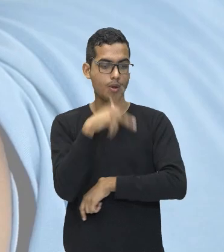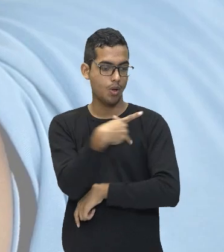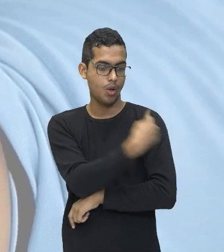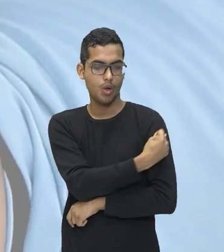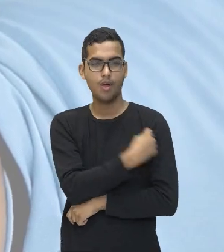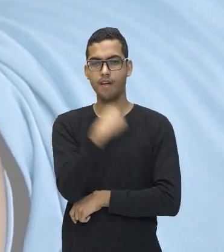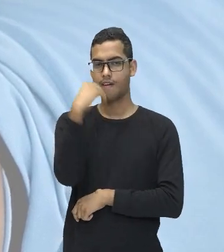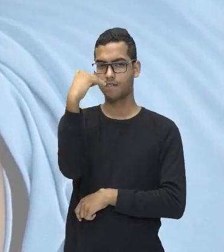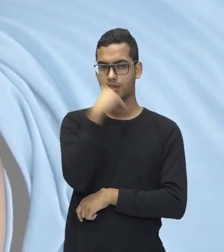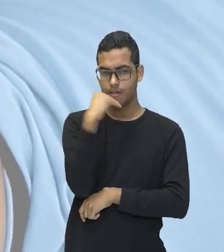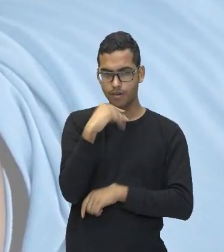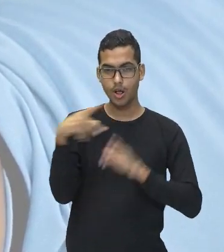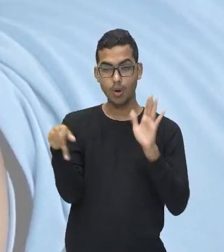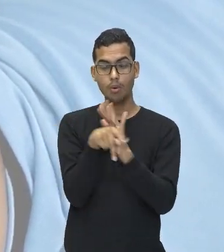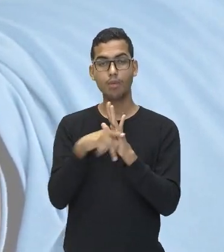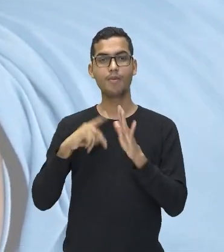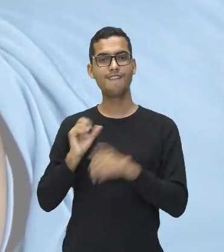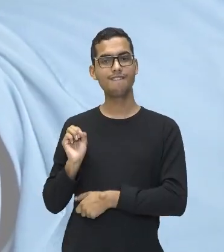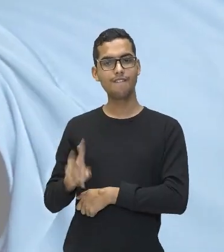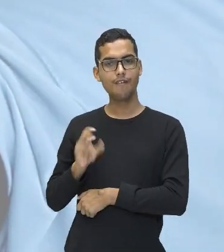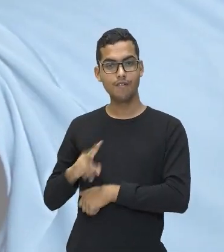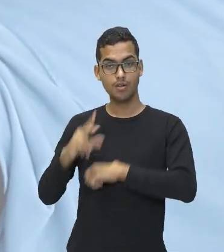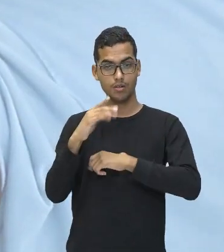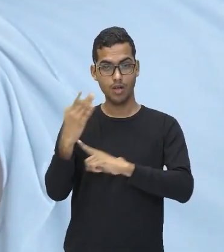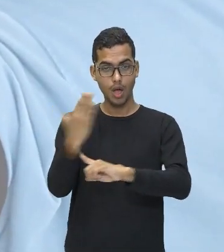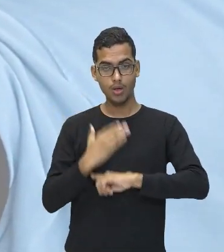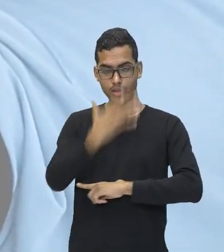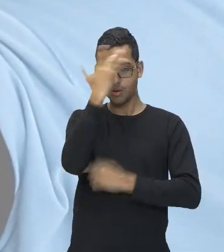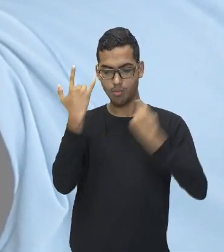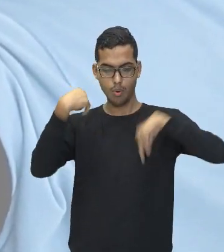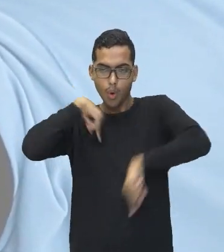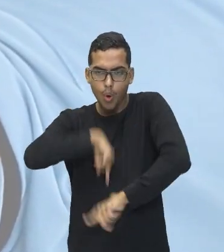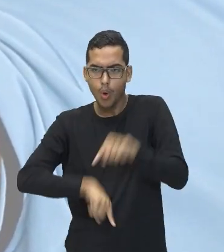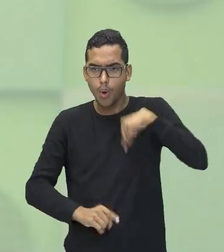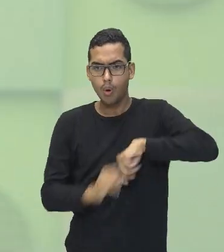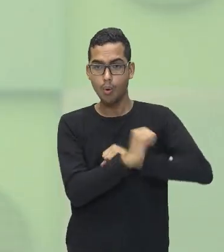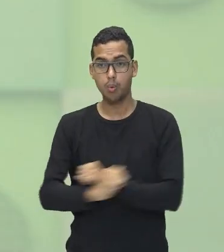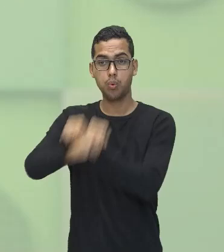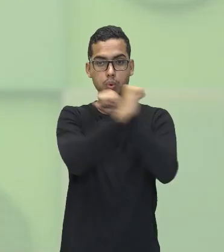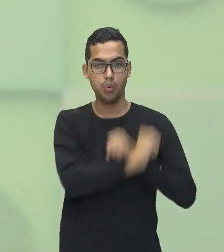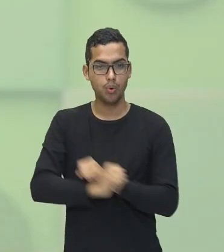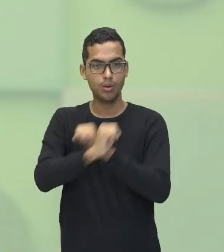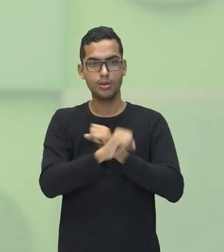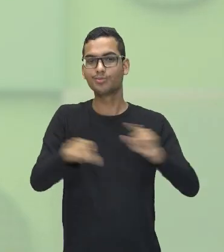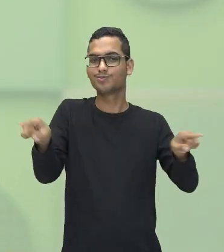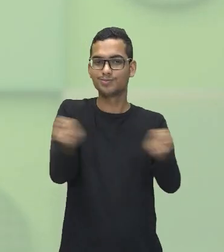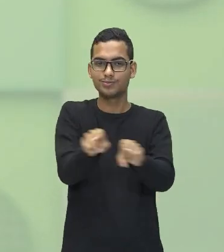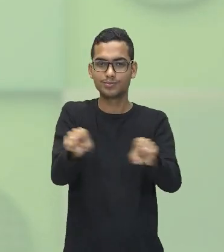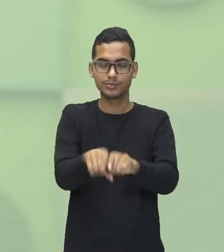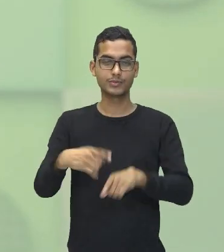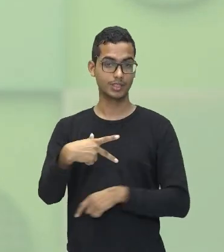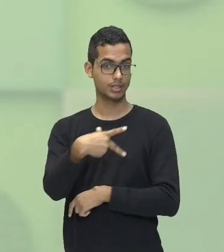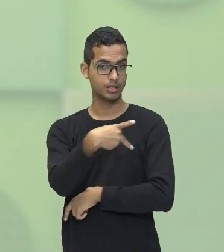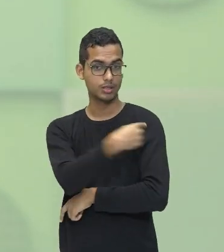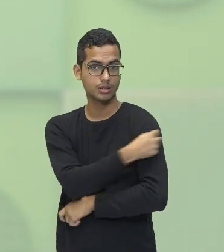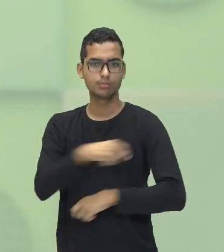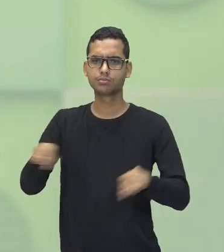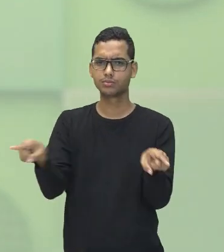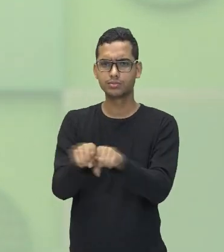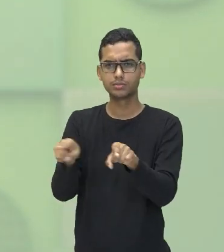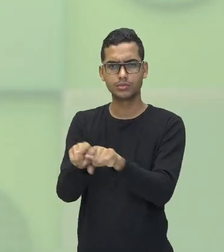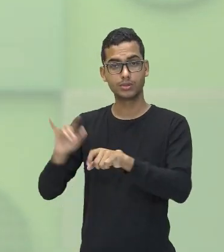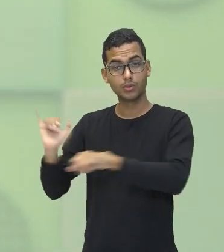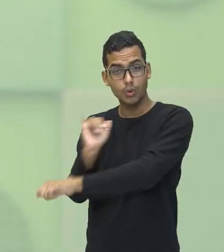que ajuda o sistema imunológico daquele organismo que está recebendo. Além da vacina, existem